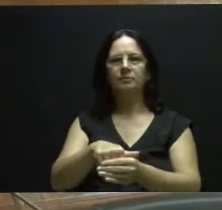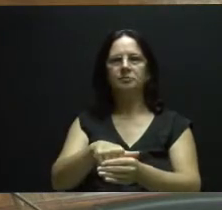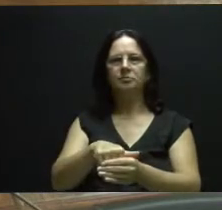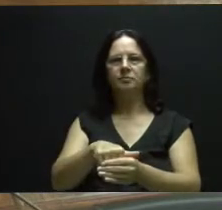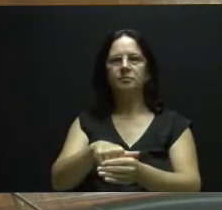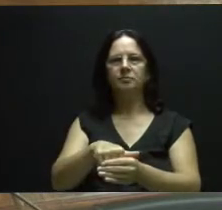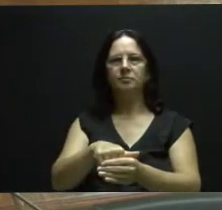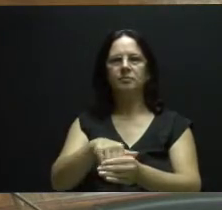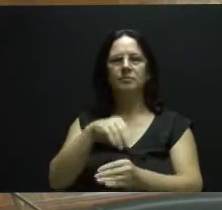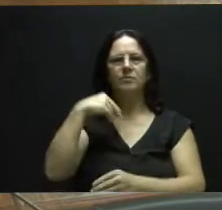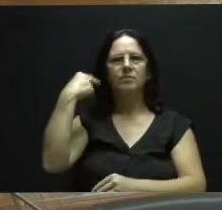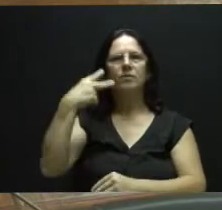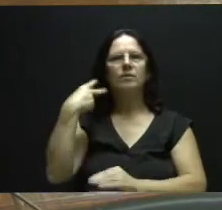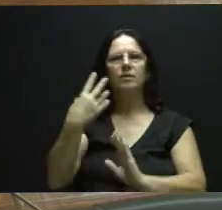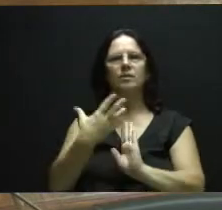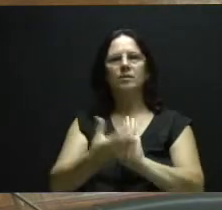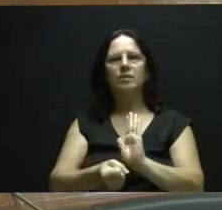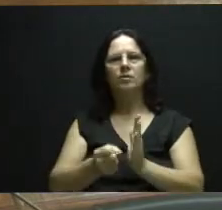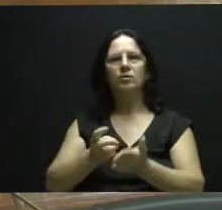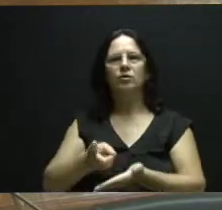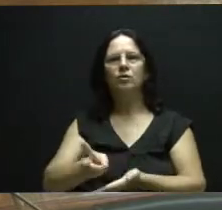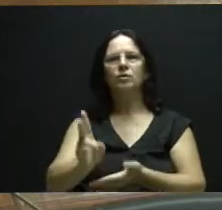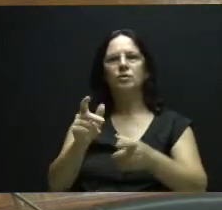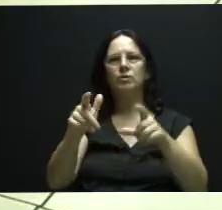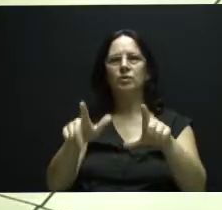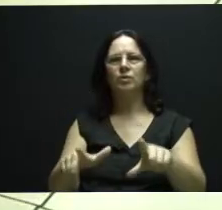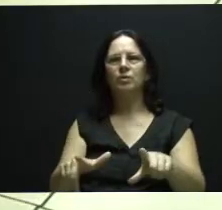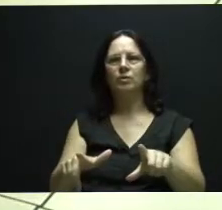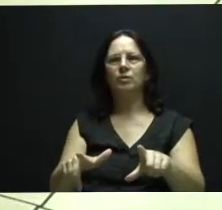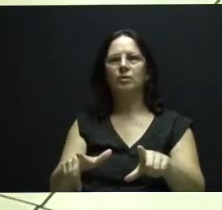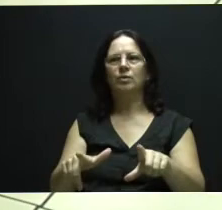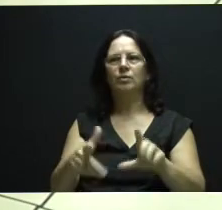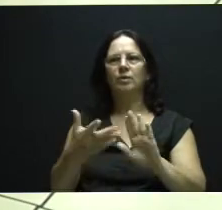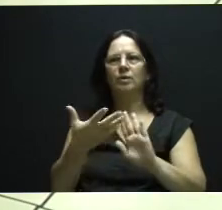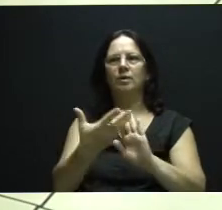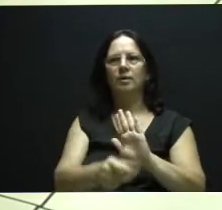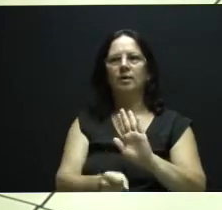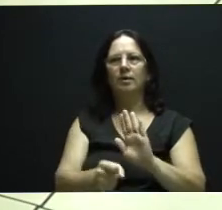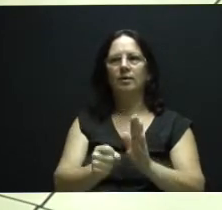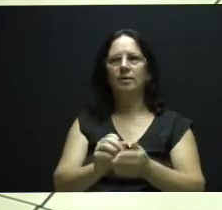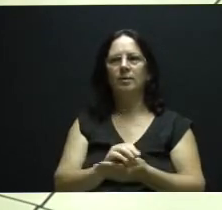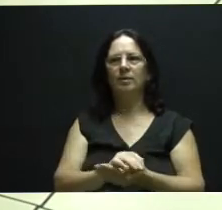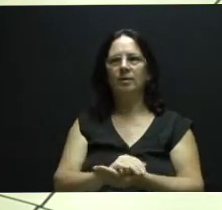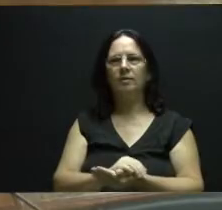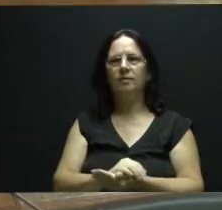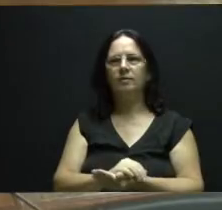os vereadores que forem pela aprovação permaneçam como se encontram aprovado